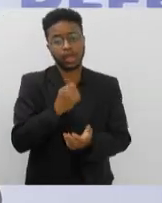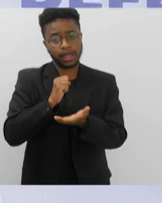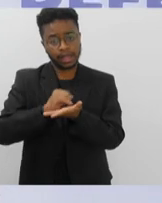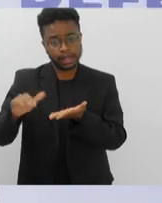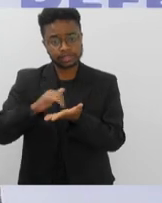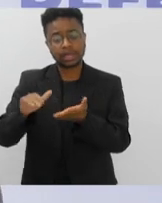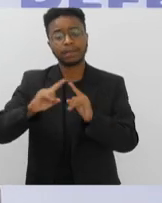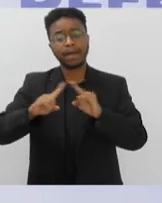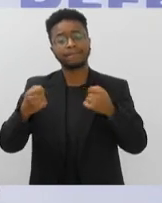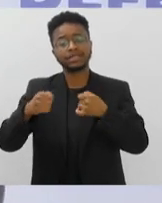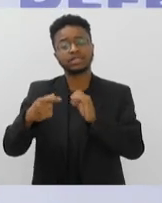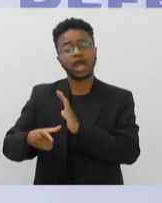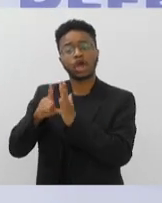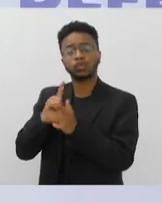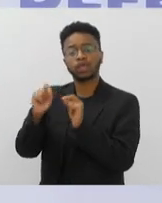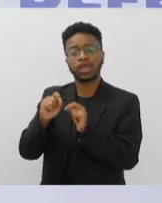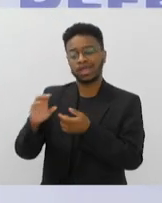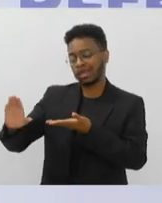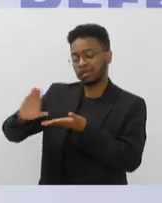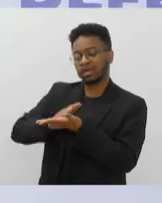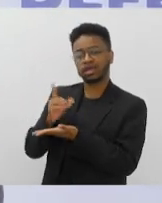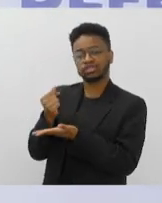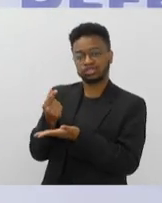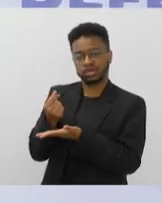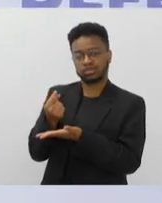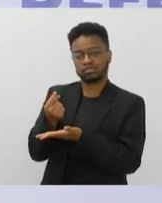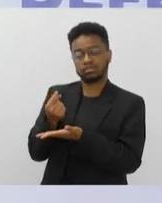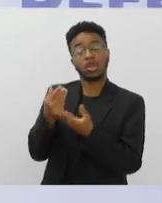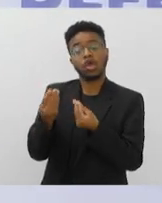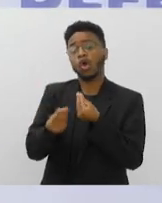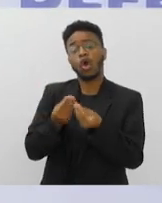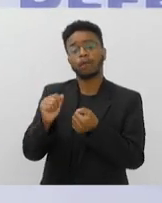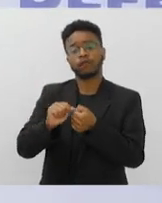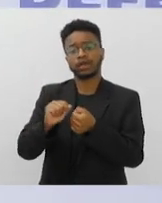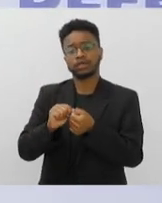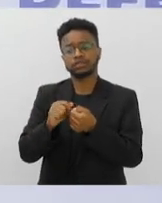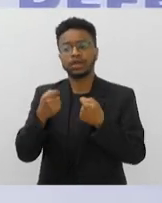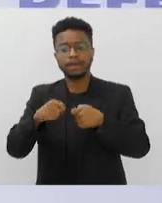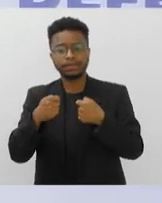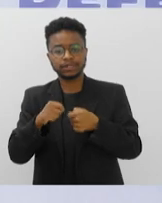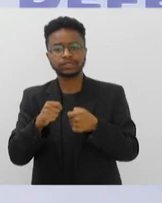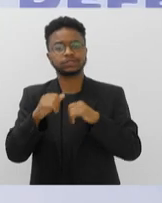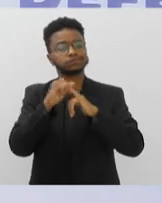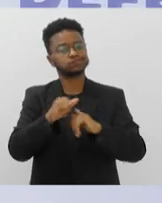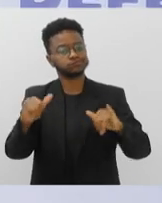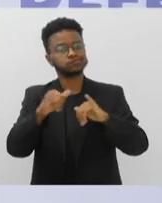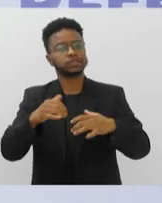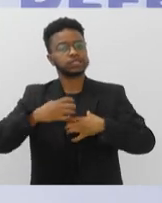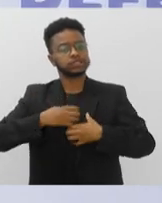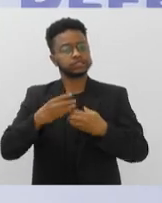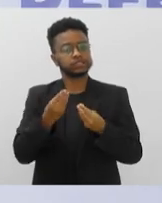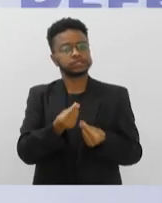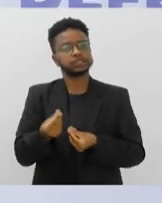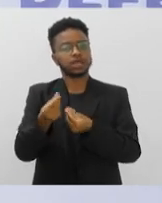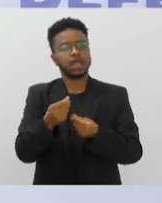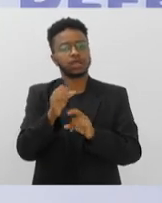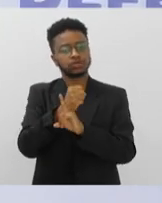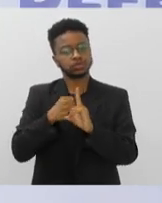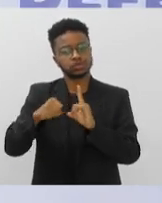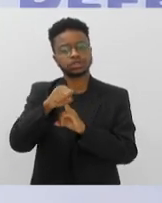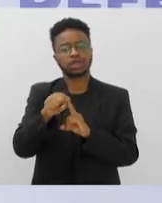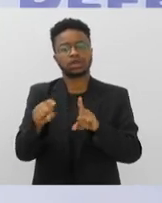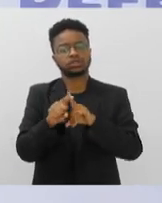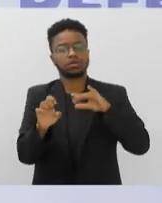dinheiro e como que a gente faz para ganhar dinheiro né Nós temos que fazer uma sensibilização da sociedade das